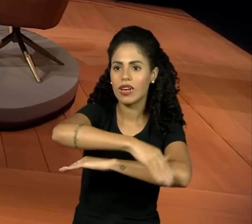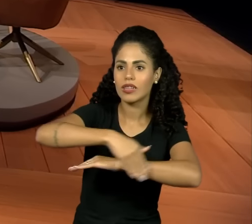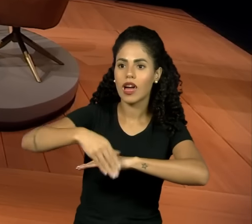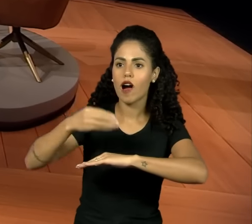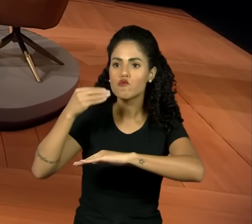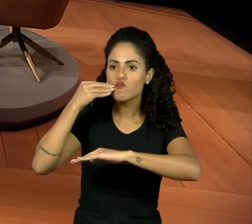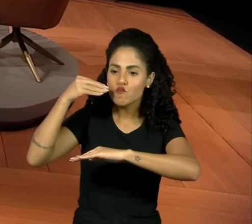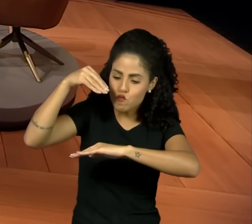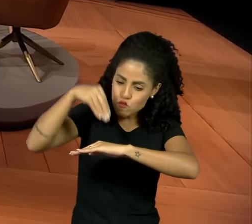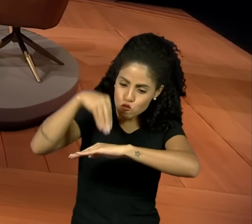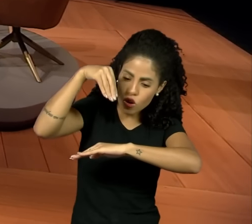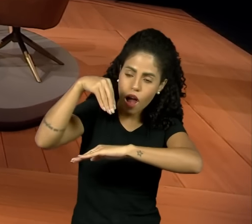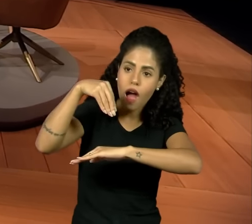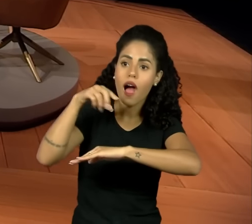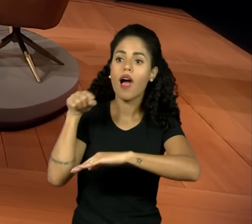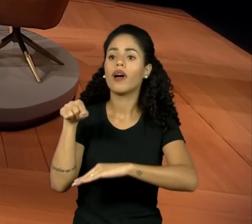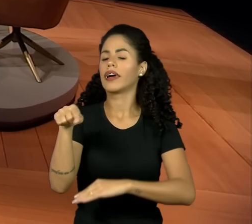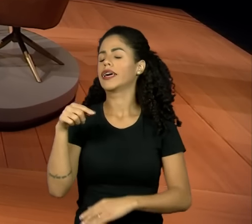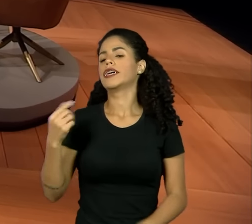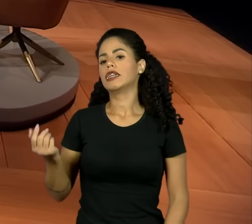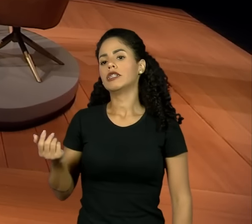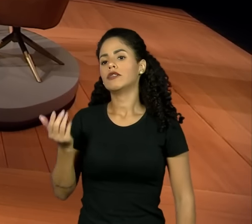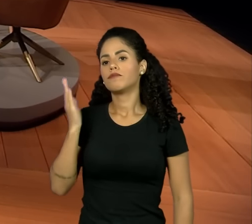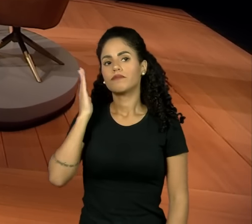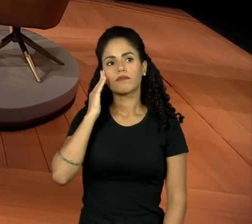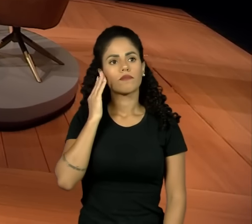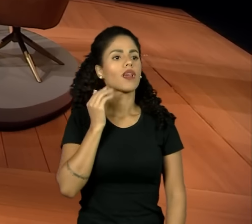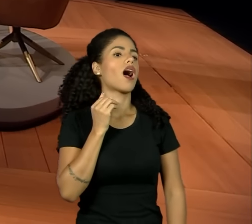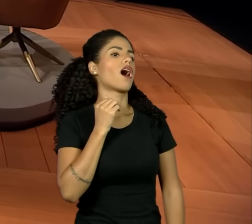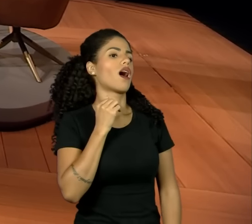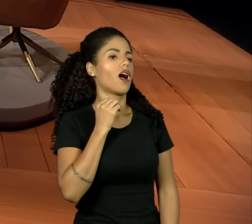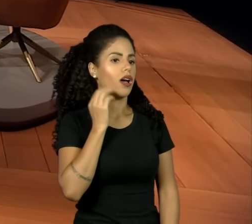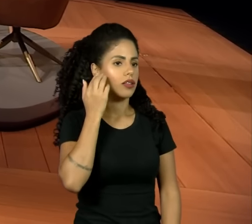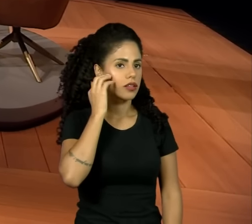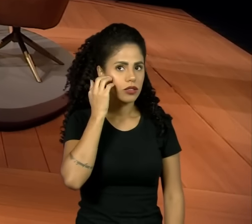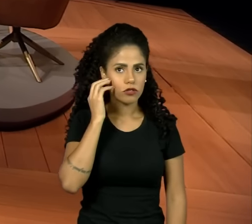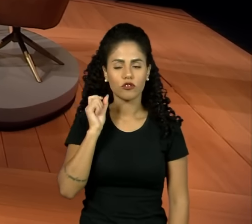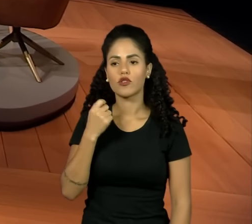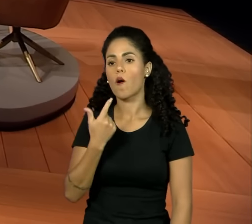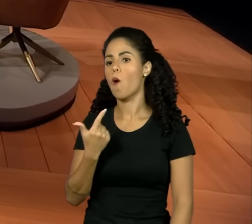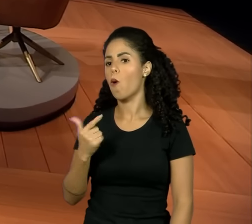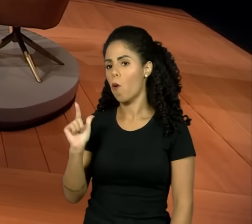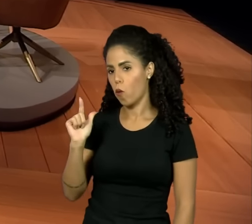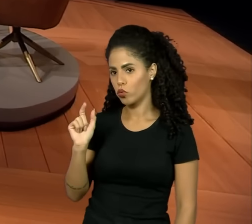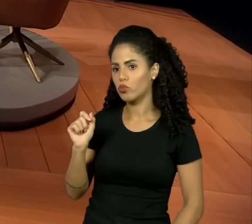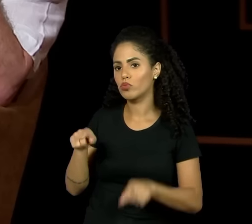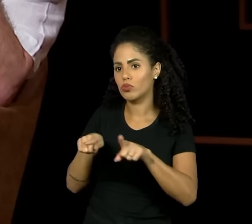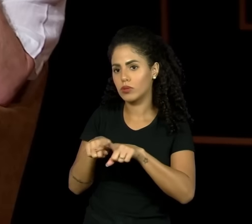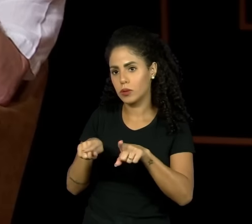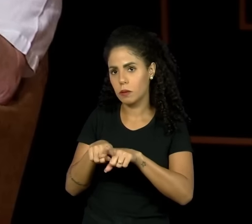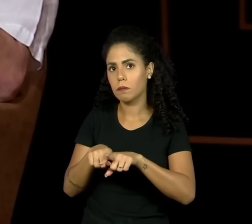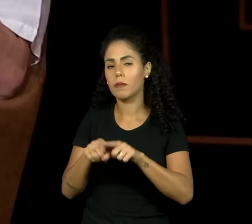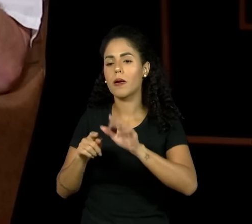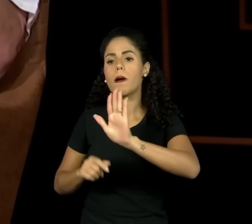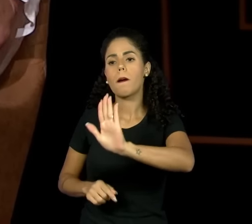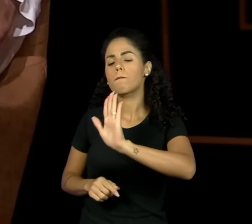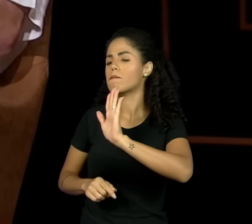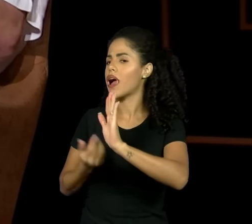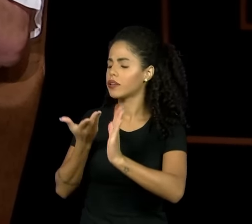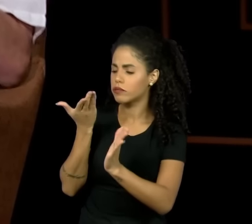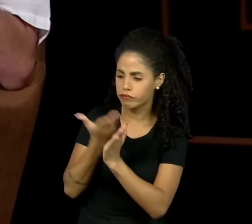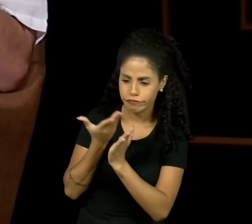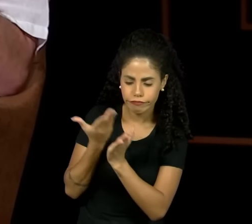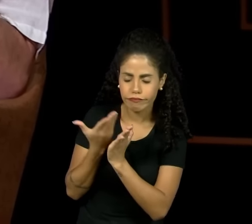ah eh barrela né Você fez barrela pino Marcos mas assim estudando